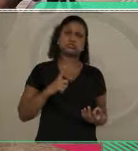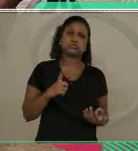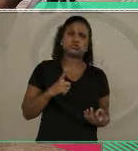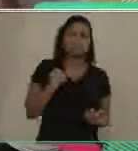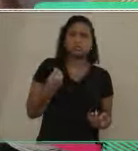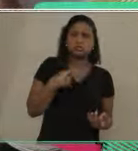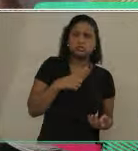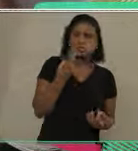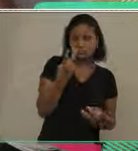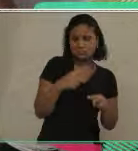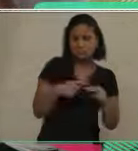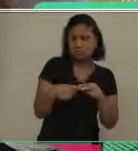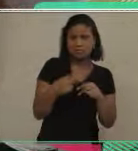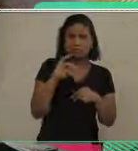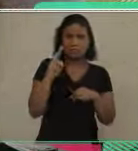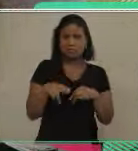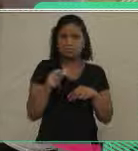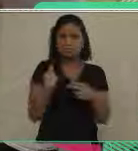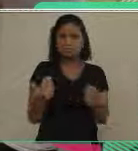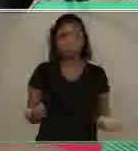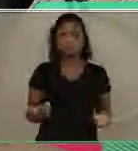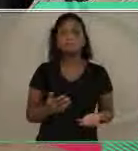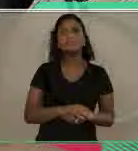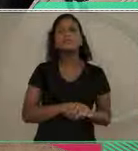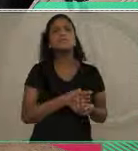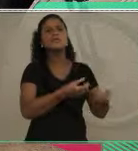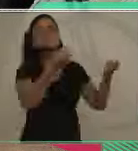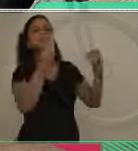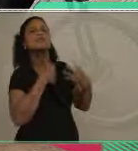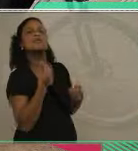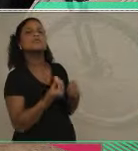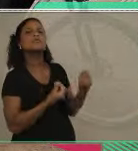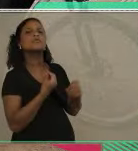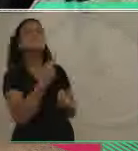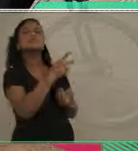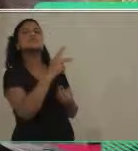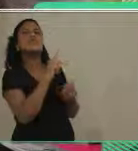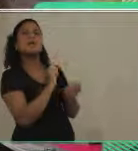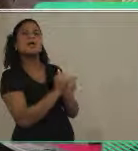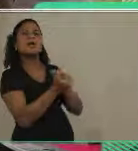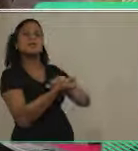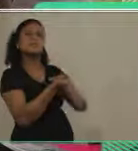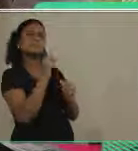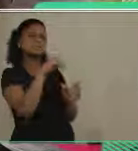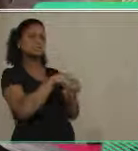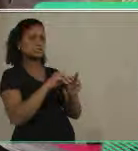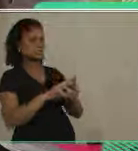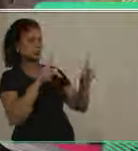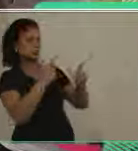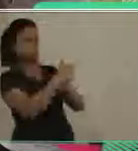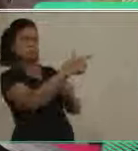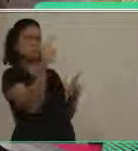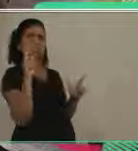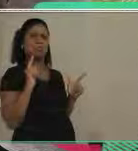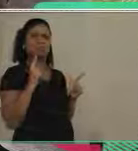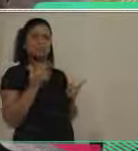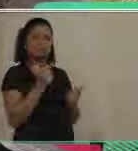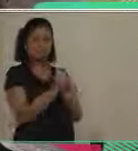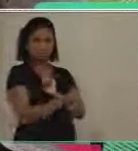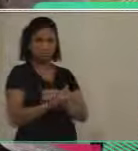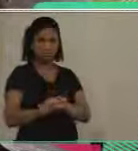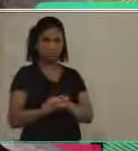duas pernas me fala um pouco se você usa alguma adaptação diferente dos outros atletas todo mundo pensa que eu sou deficiente que eu tenho uma bicicleta